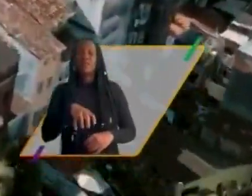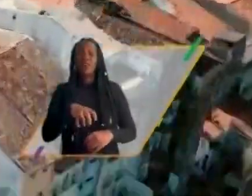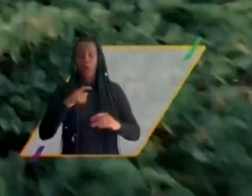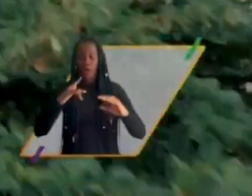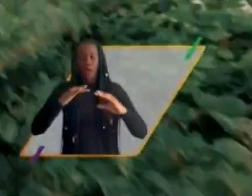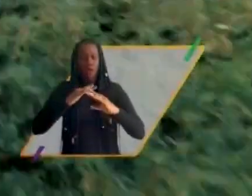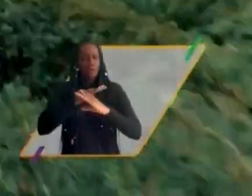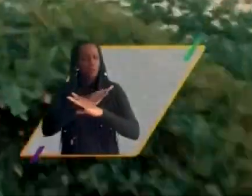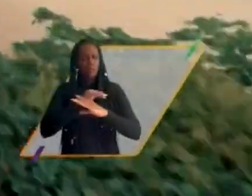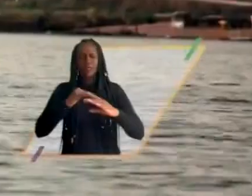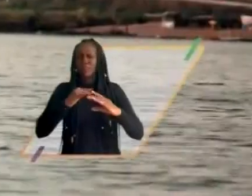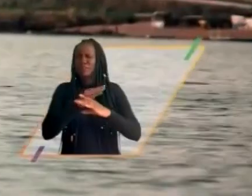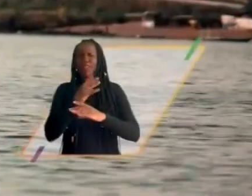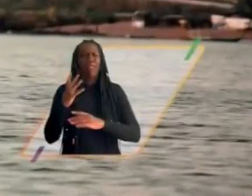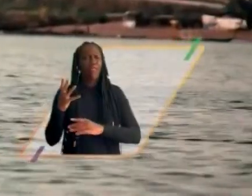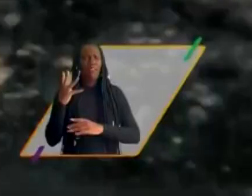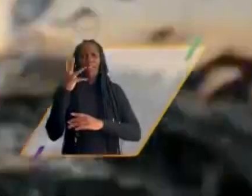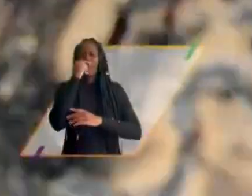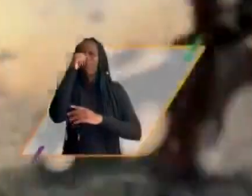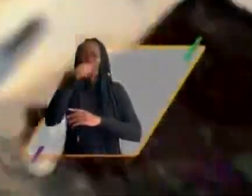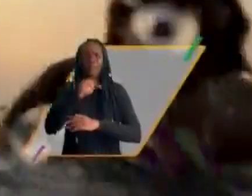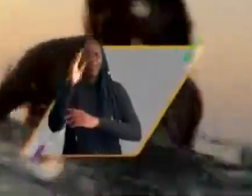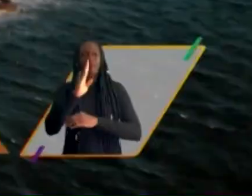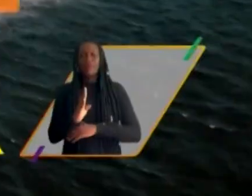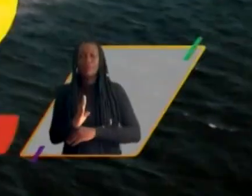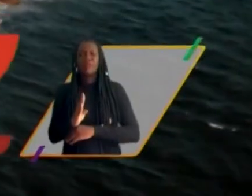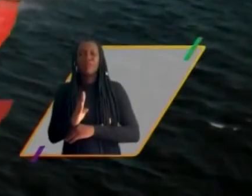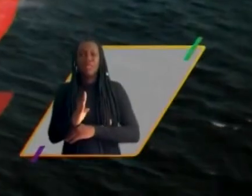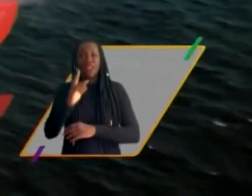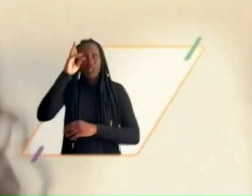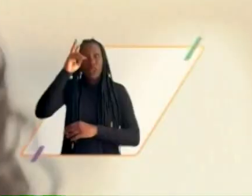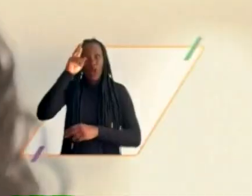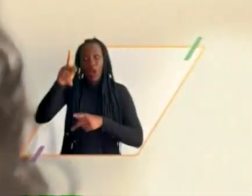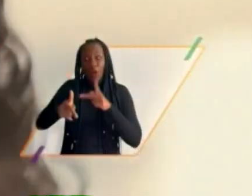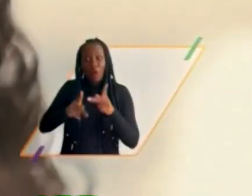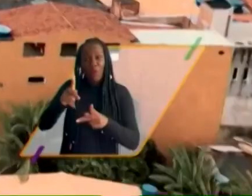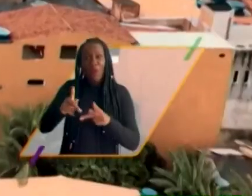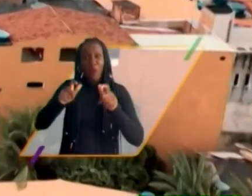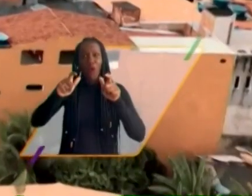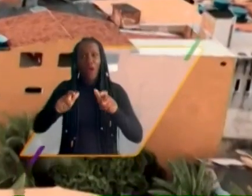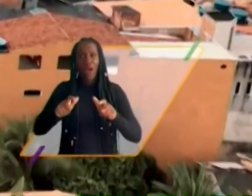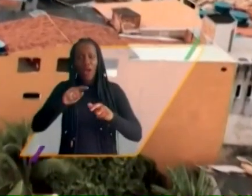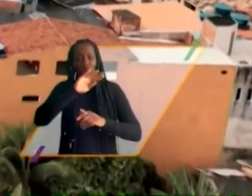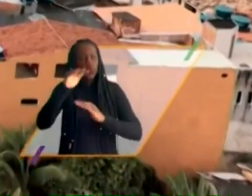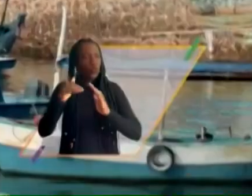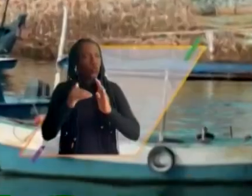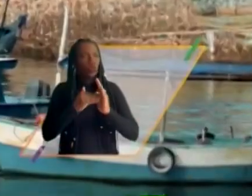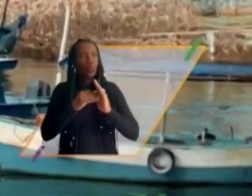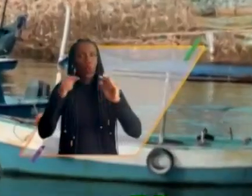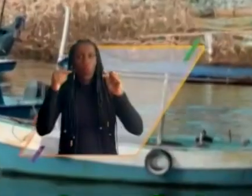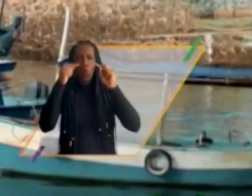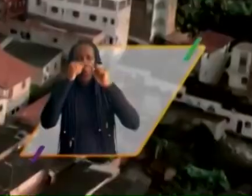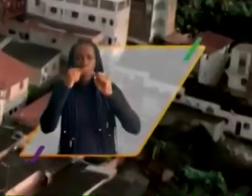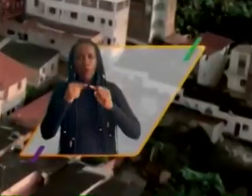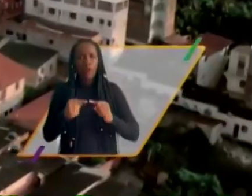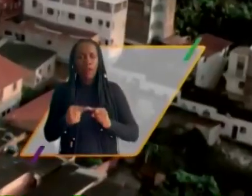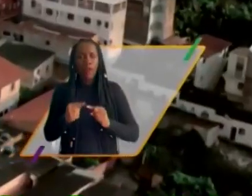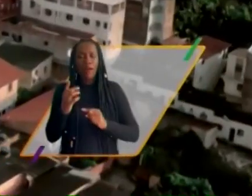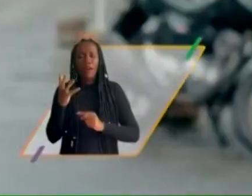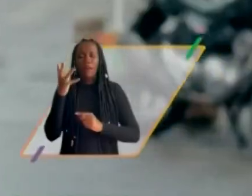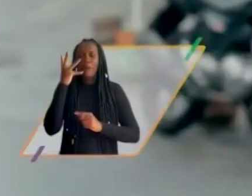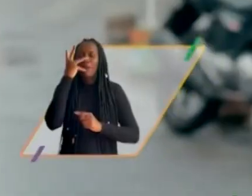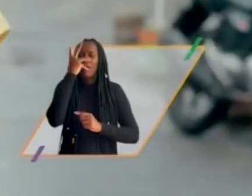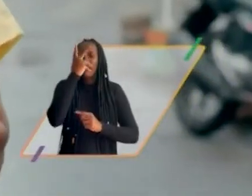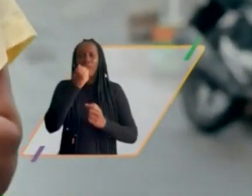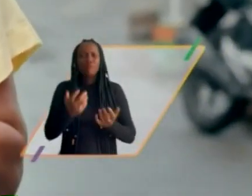Salvador é uma das cidades mais lindas do Brasil. História, povo, lugar, tudo aqui se combina com beleza e